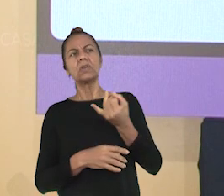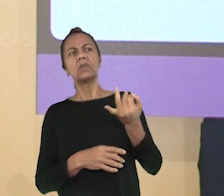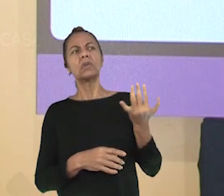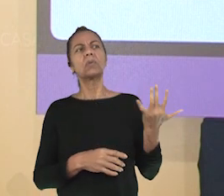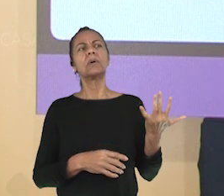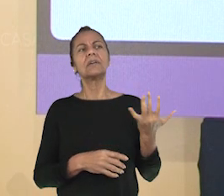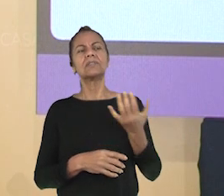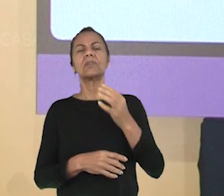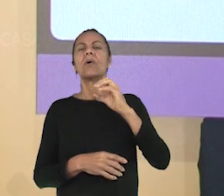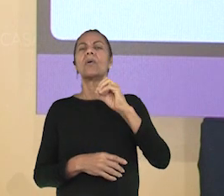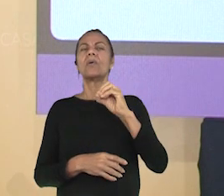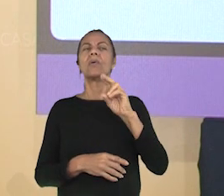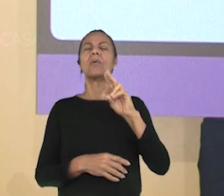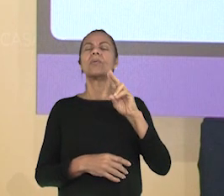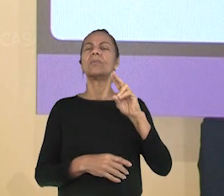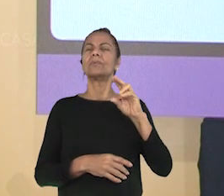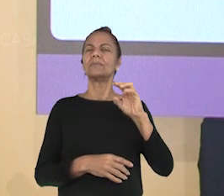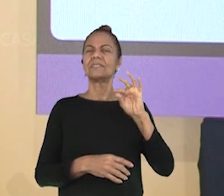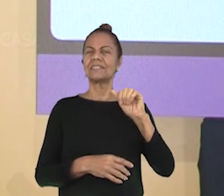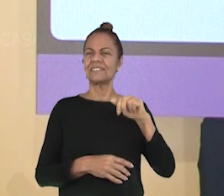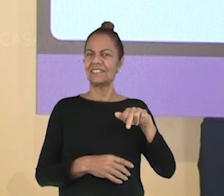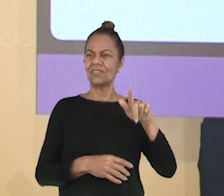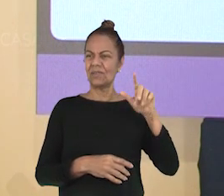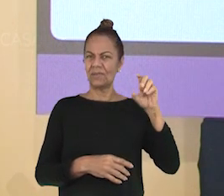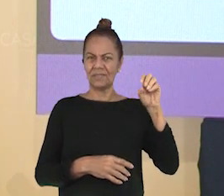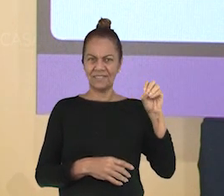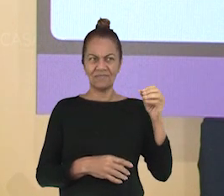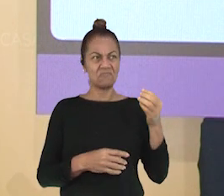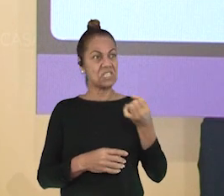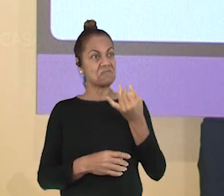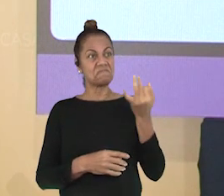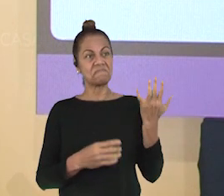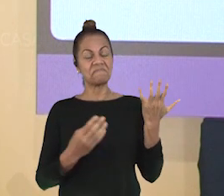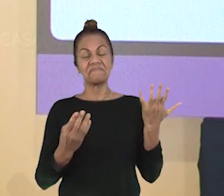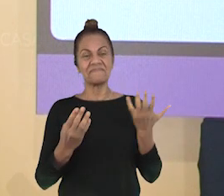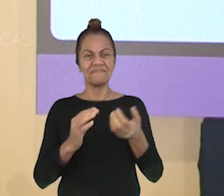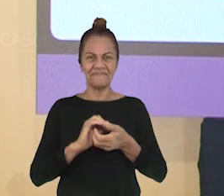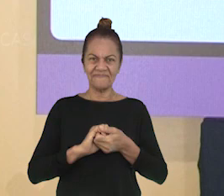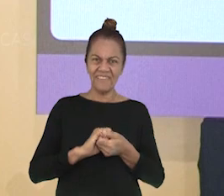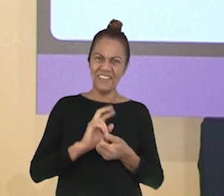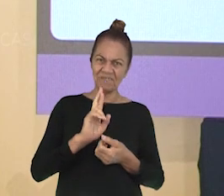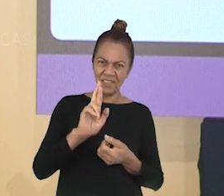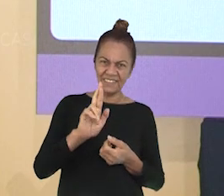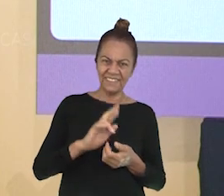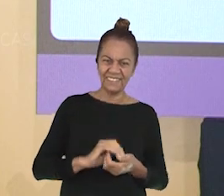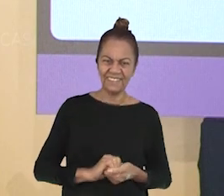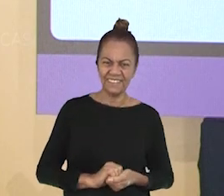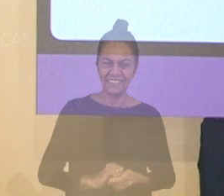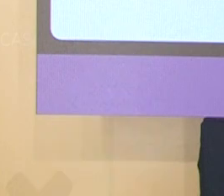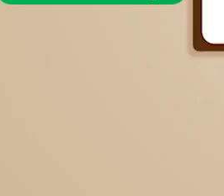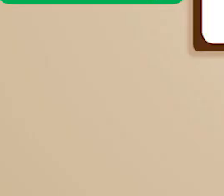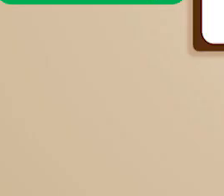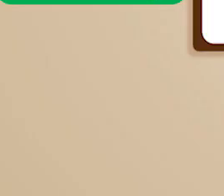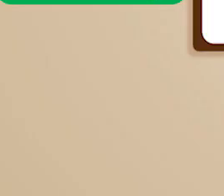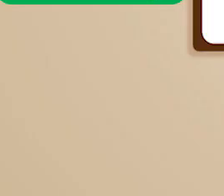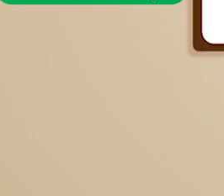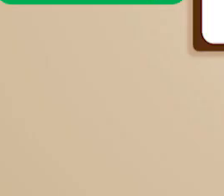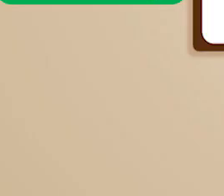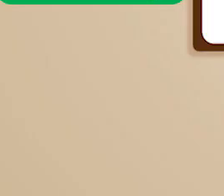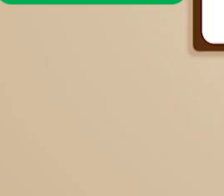obtusângulos representados na bandeira? E quantos triângulos são acutângulos?